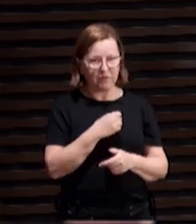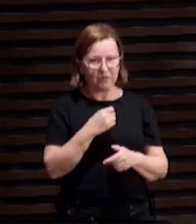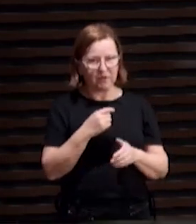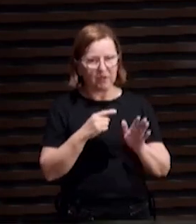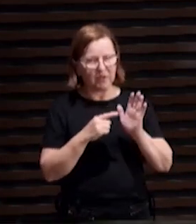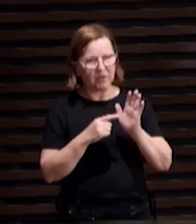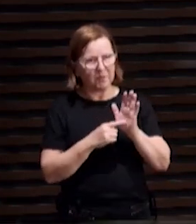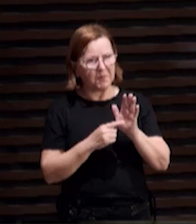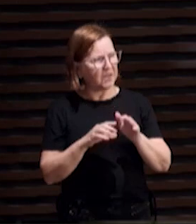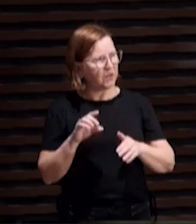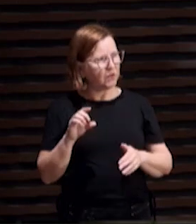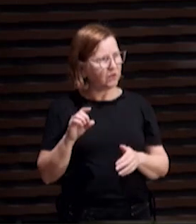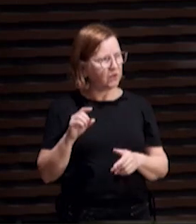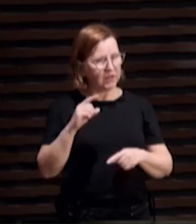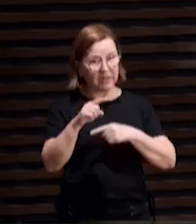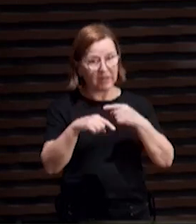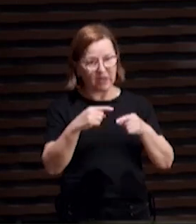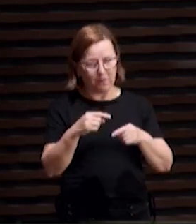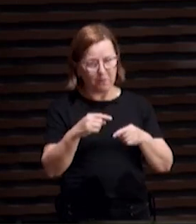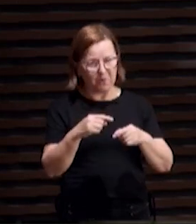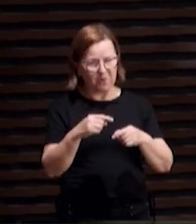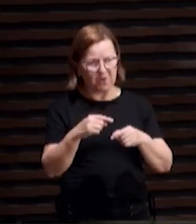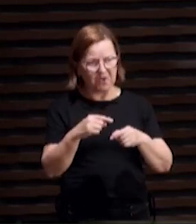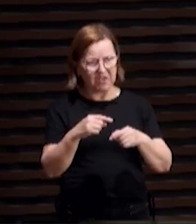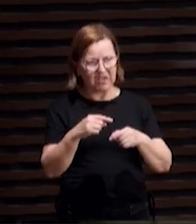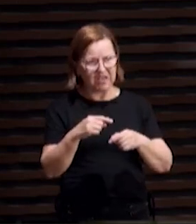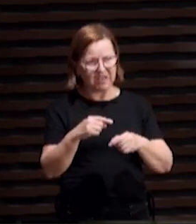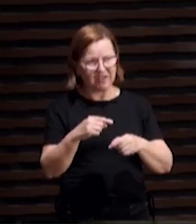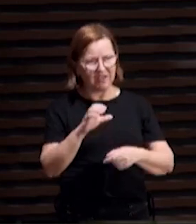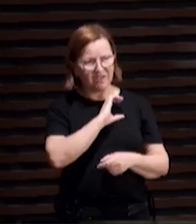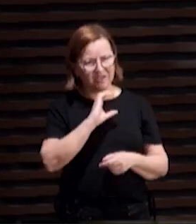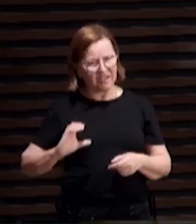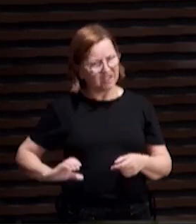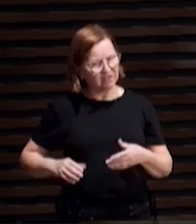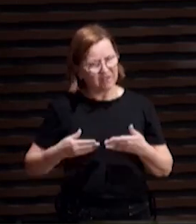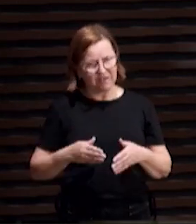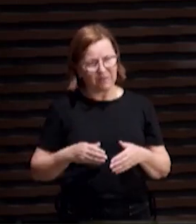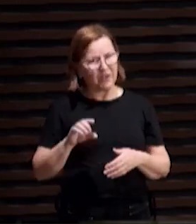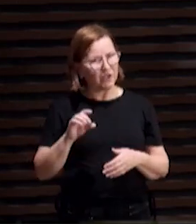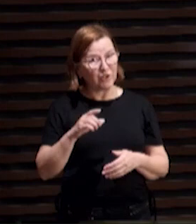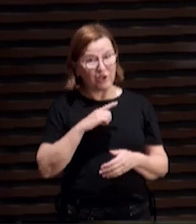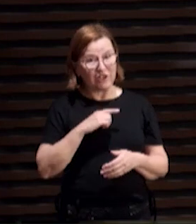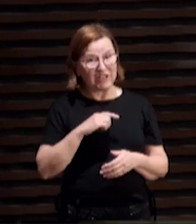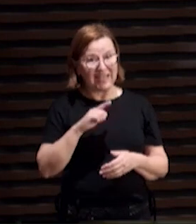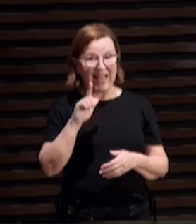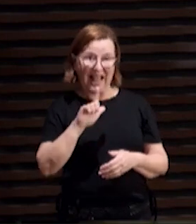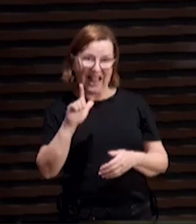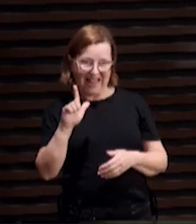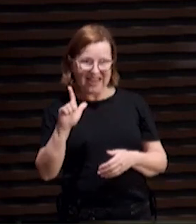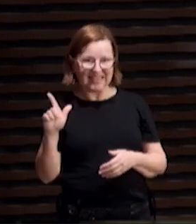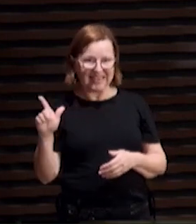só depois de Cristo, alguns anos depois de Cristo. Não havia números, havia letras. As letras eram